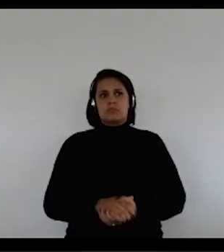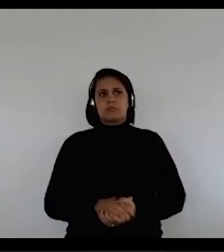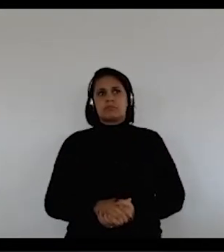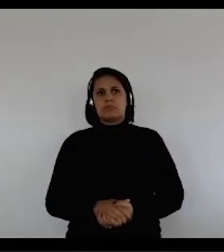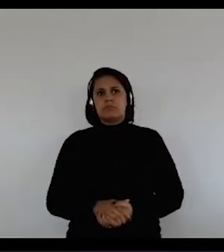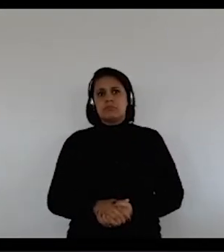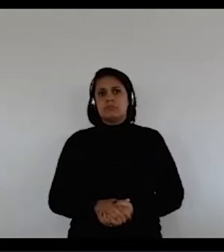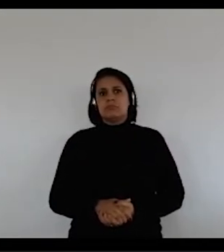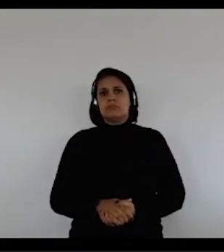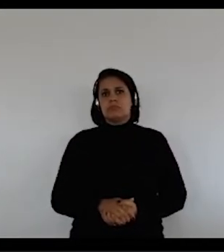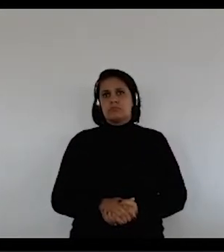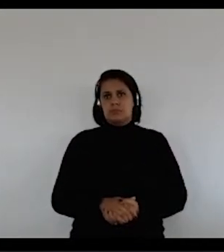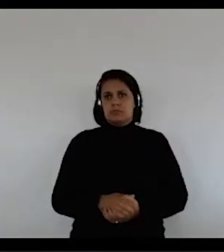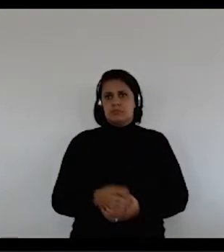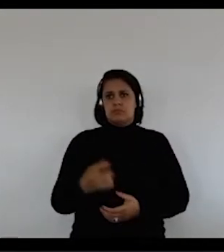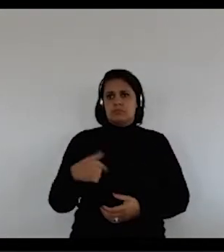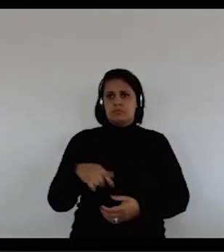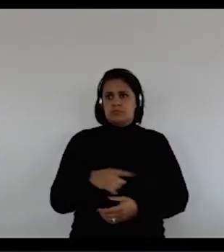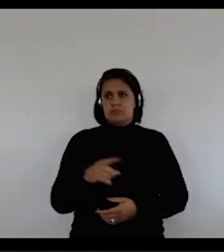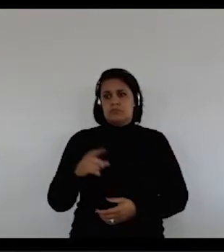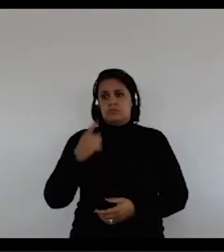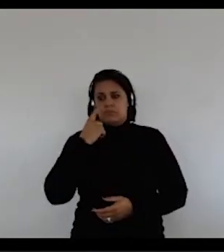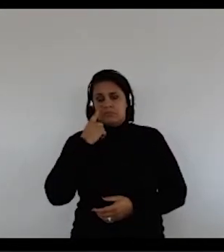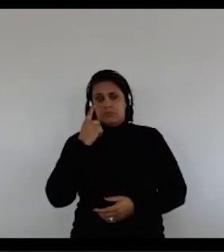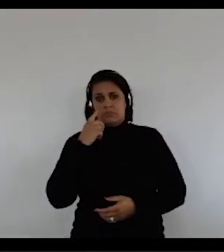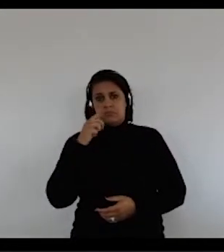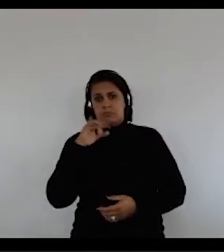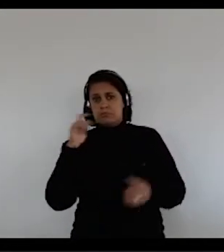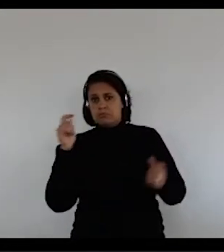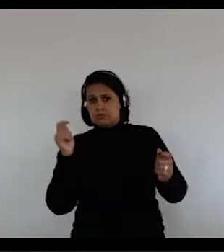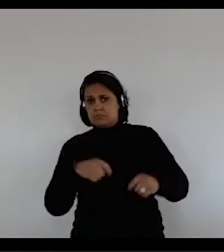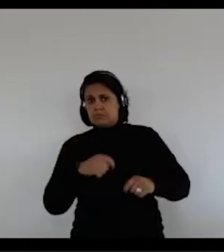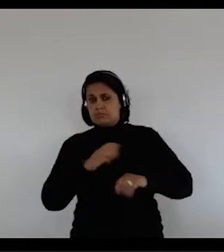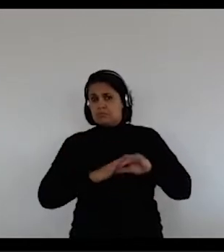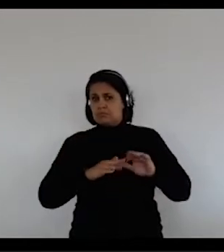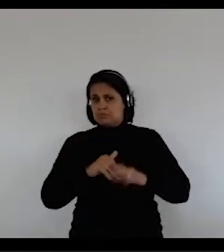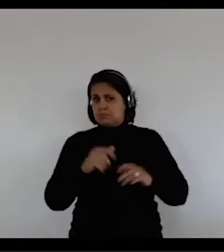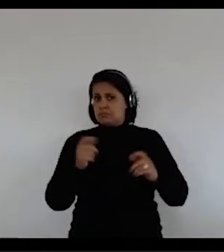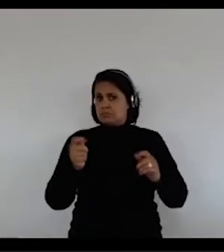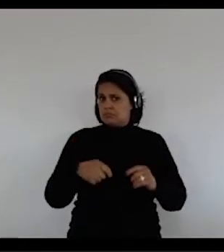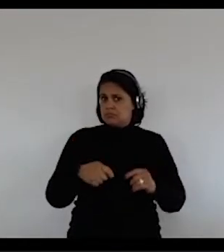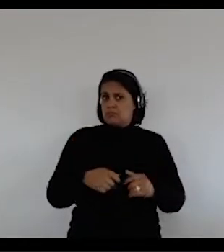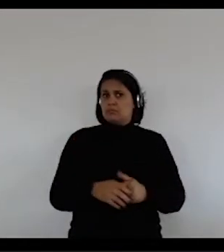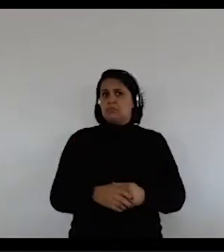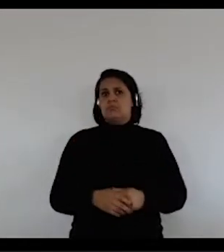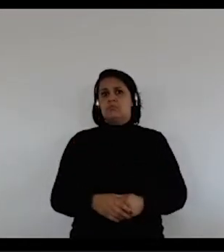Tudo isso dependerá das possibilidades da prática. Então, o Conselho Geral